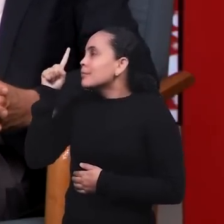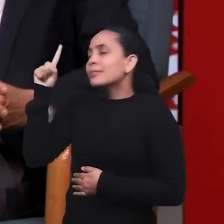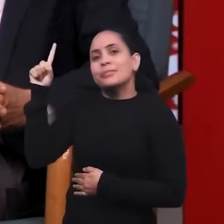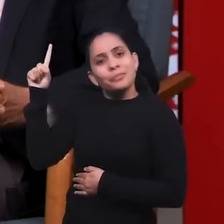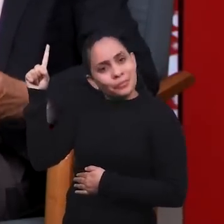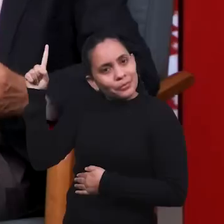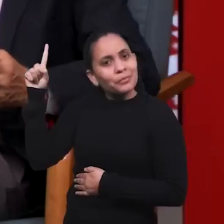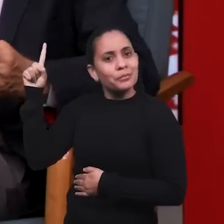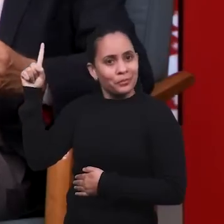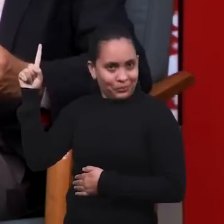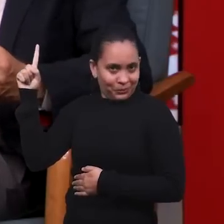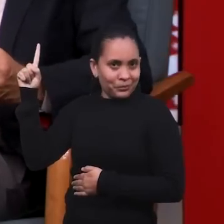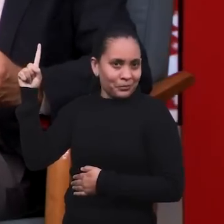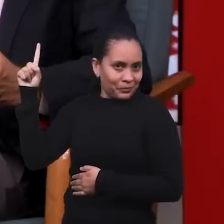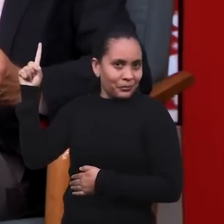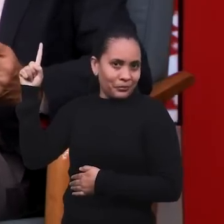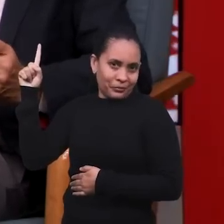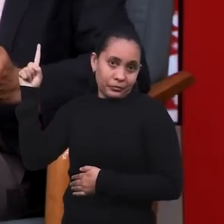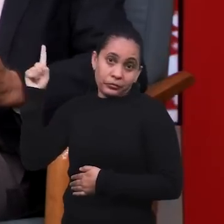Senhor. Então ele